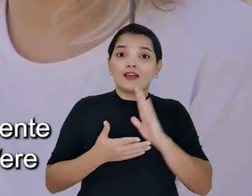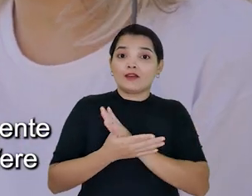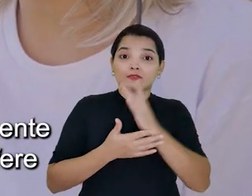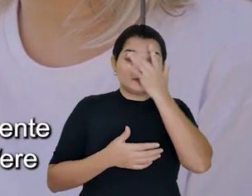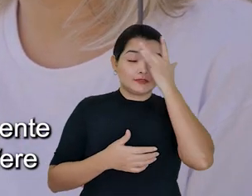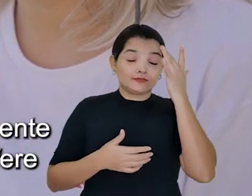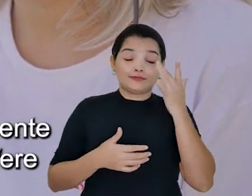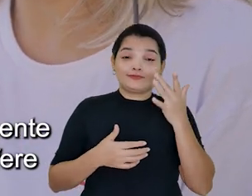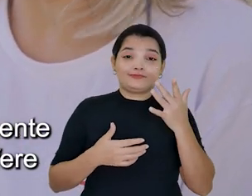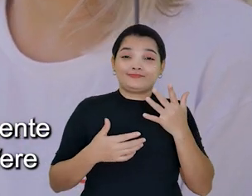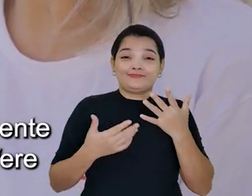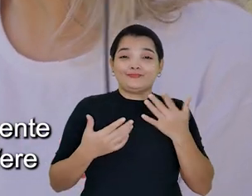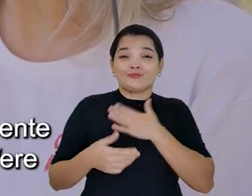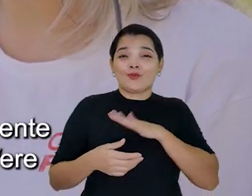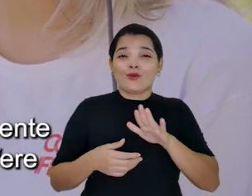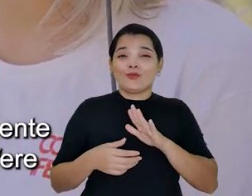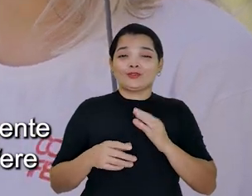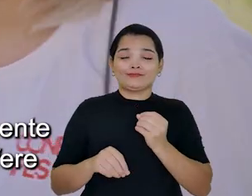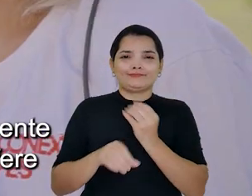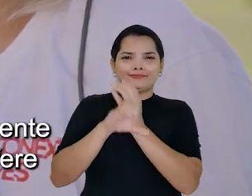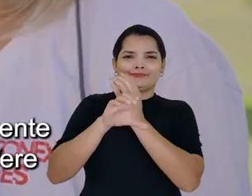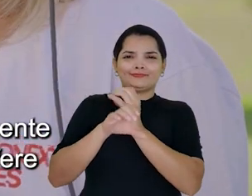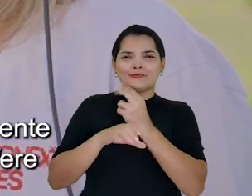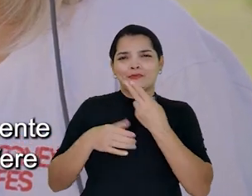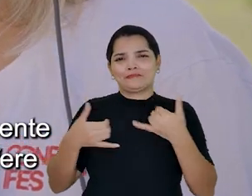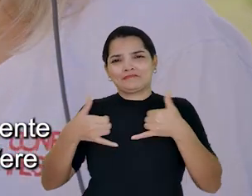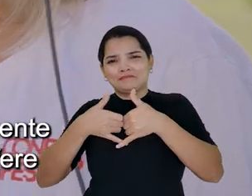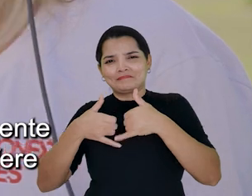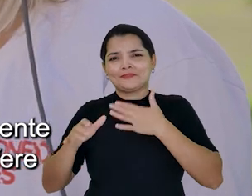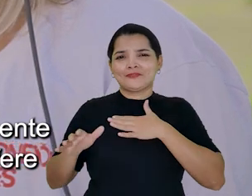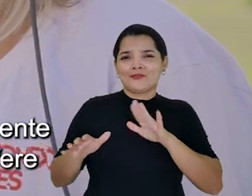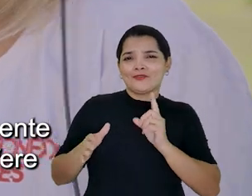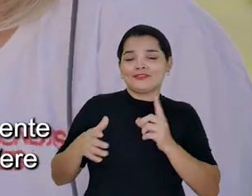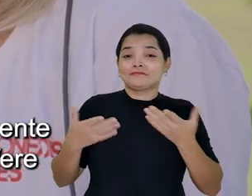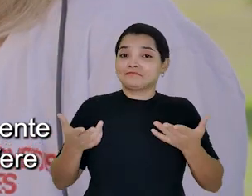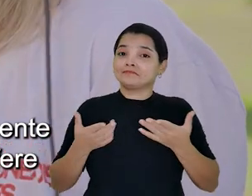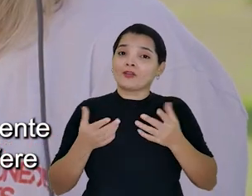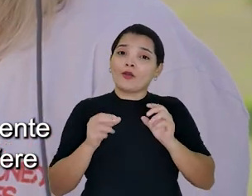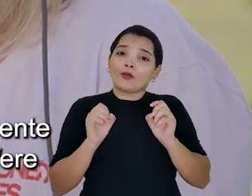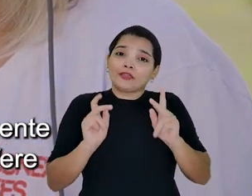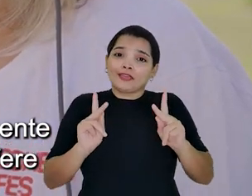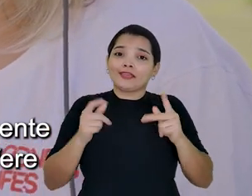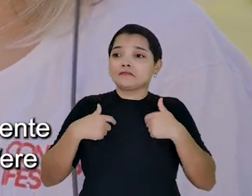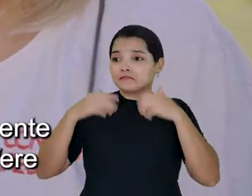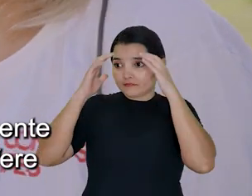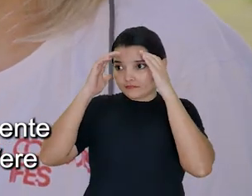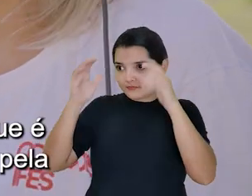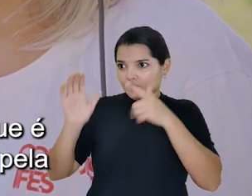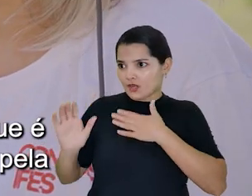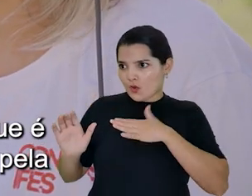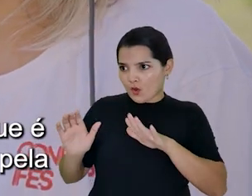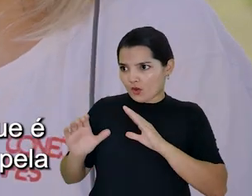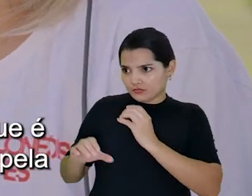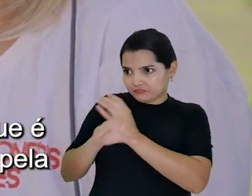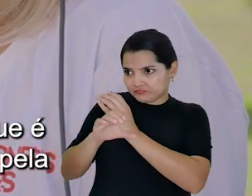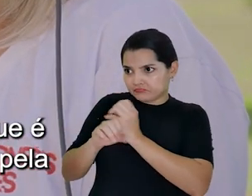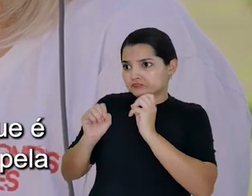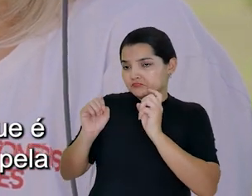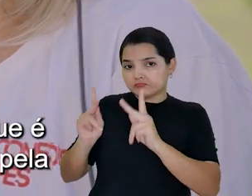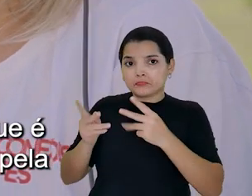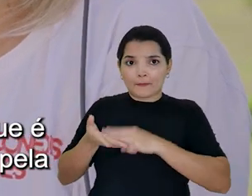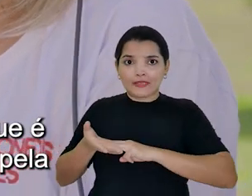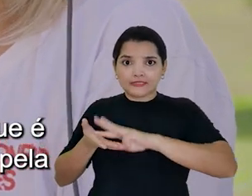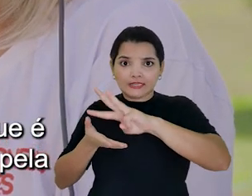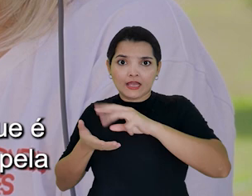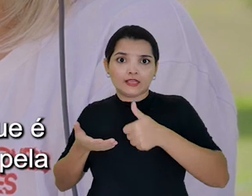gosta mais de receber ligação tem gente que não gosta e a gente precisa acatar se o outro não gosta ele prefere mensagem Qual é a via do